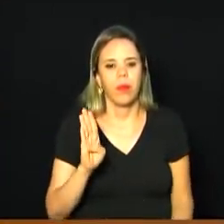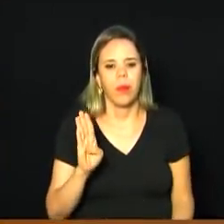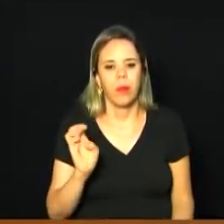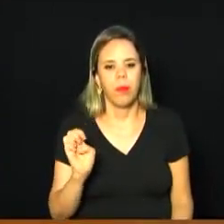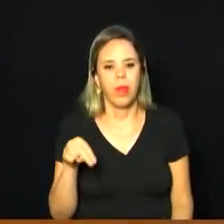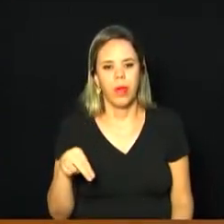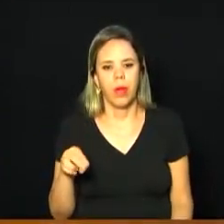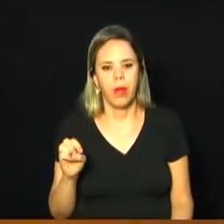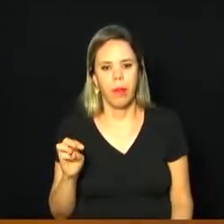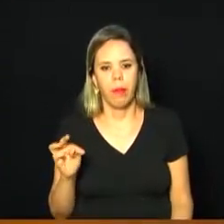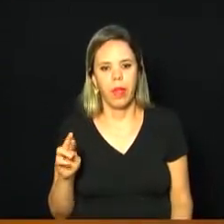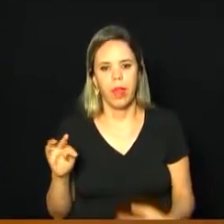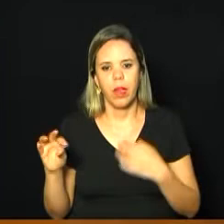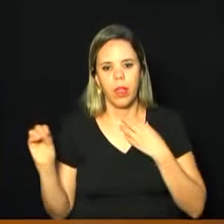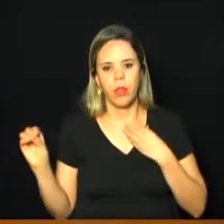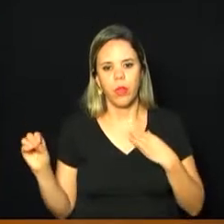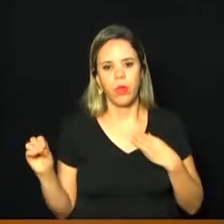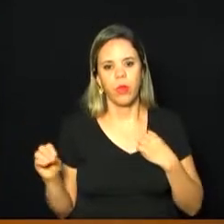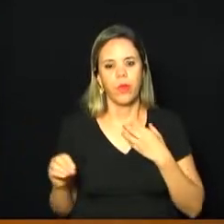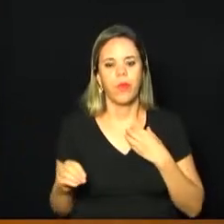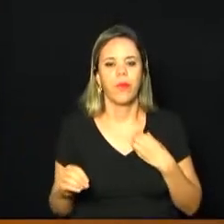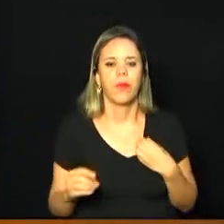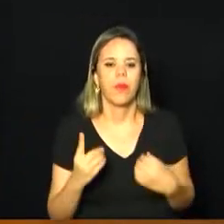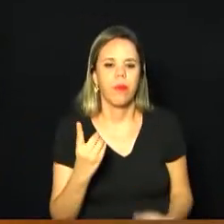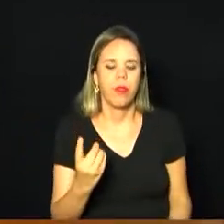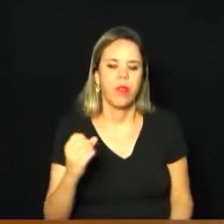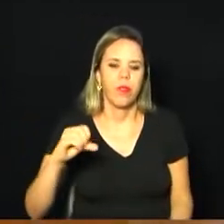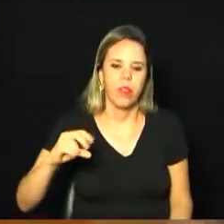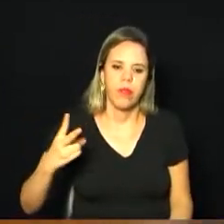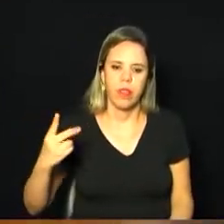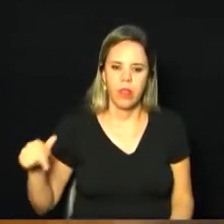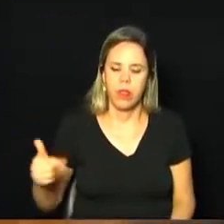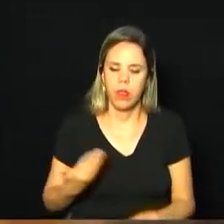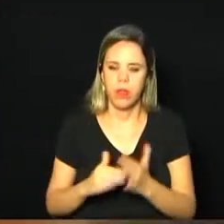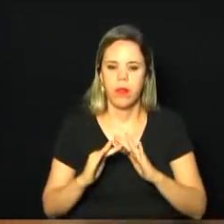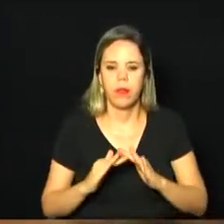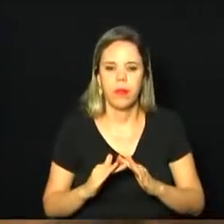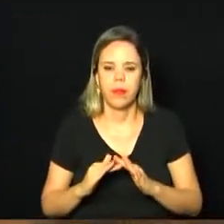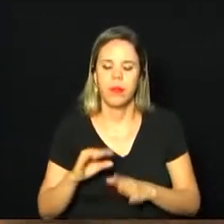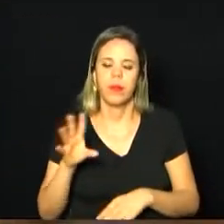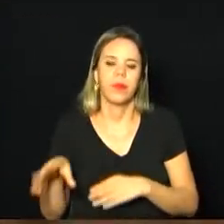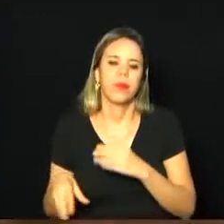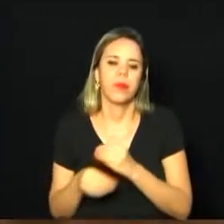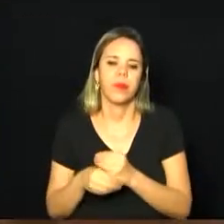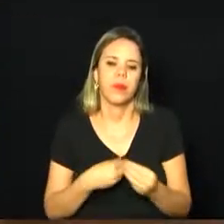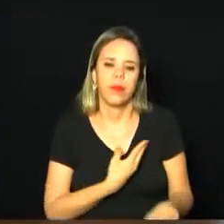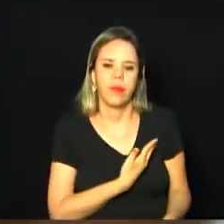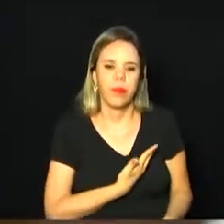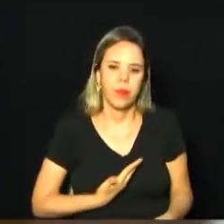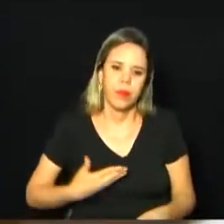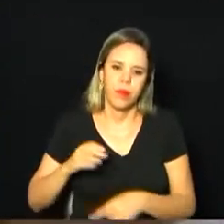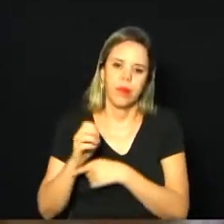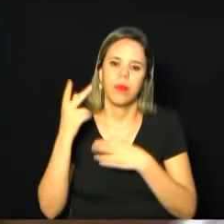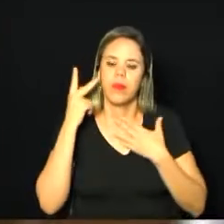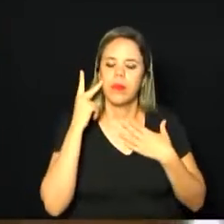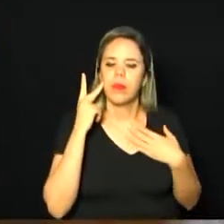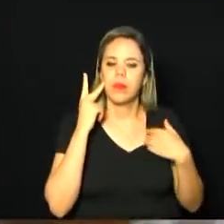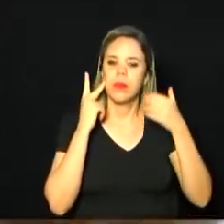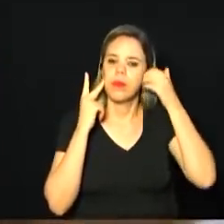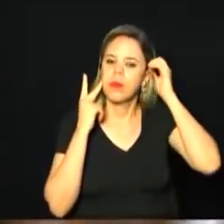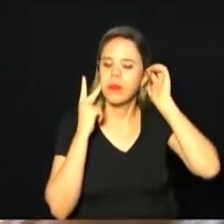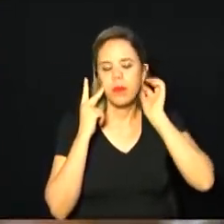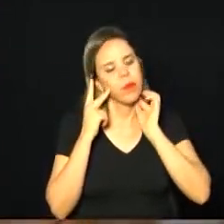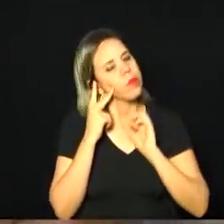a partir de 1927 é a escola foi incorporada pelo Governo do Estado de São Paulo